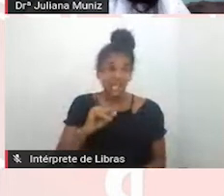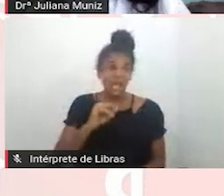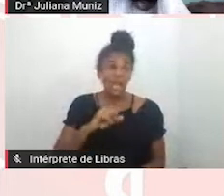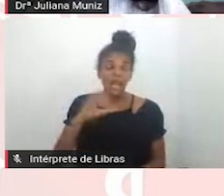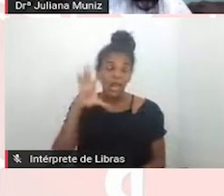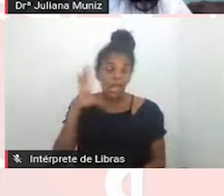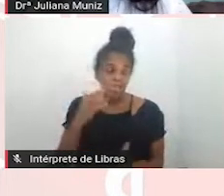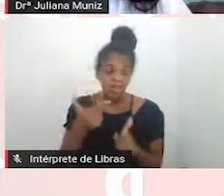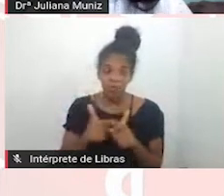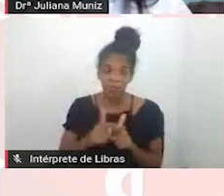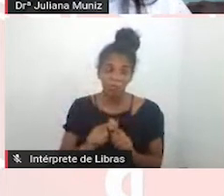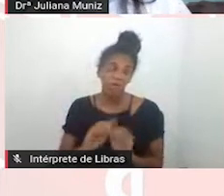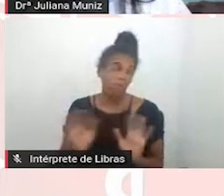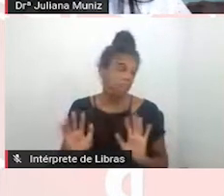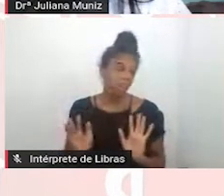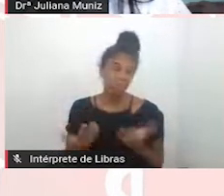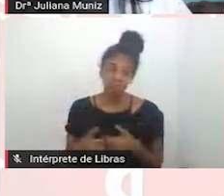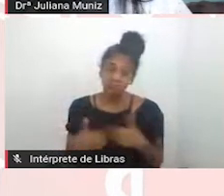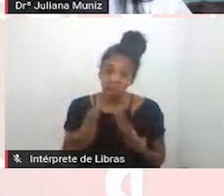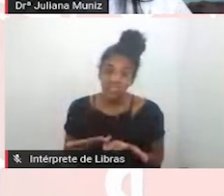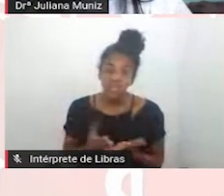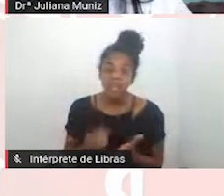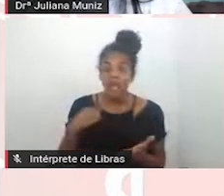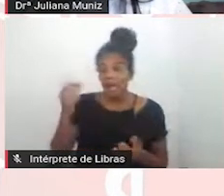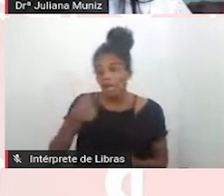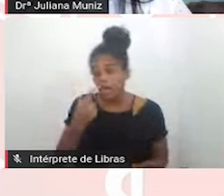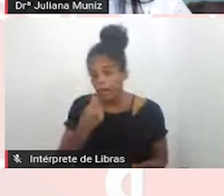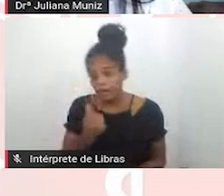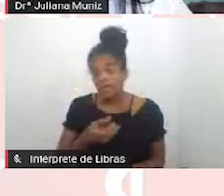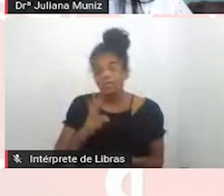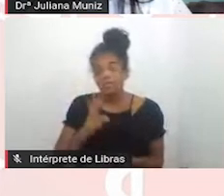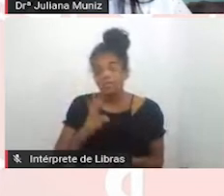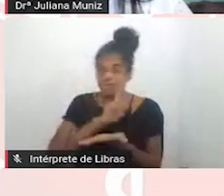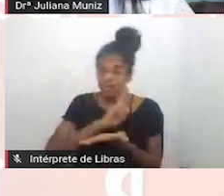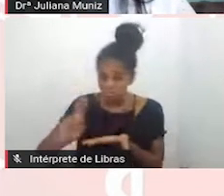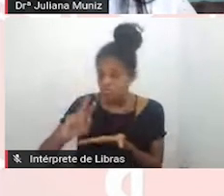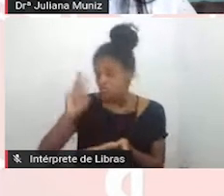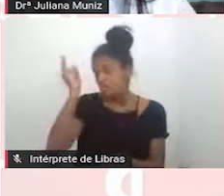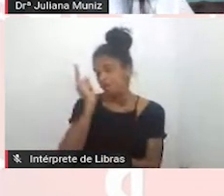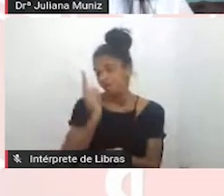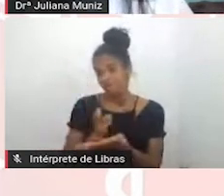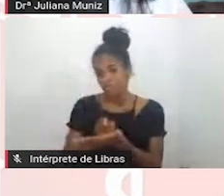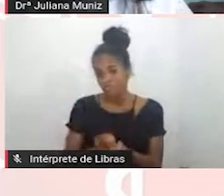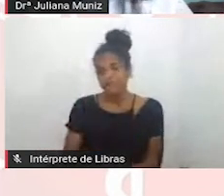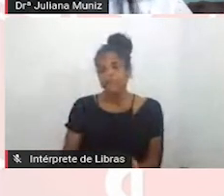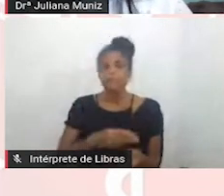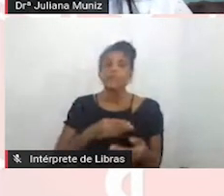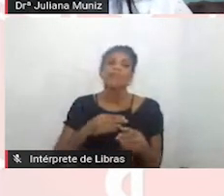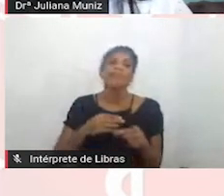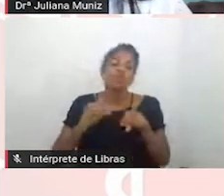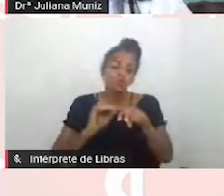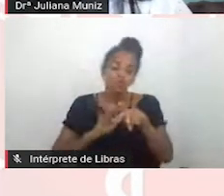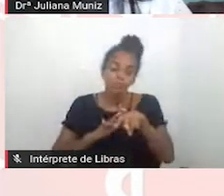droga que a gente vai ter que usar no paciente, de todo jeito. Se ele ficar grave, quando ele precisar de corticoide, ele vai ter que ter feito